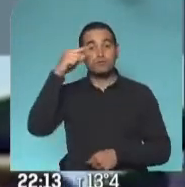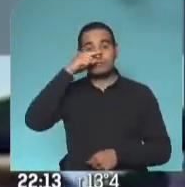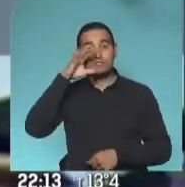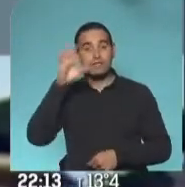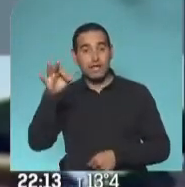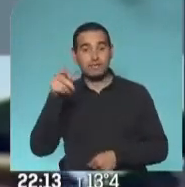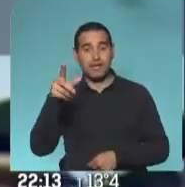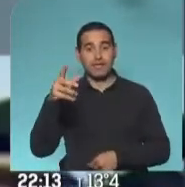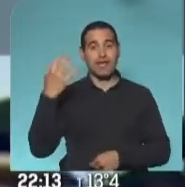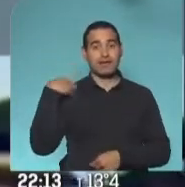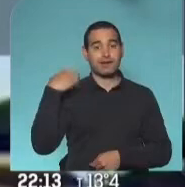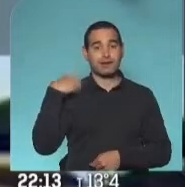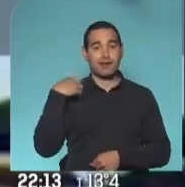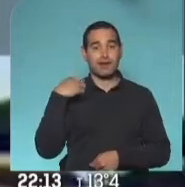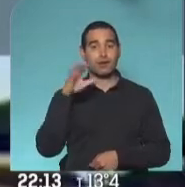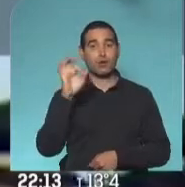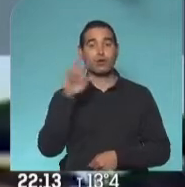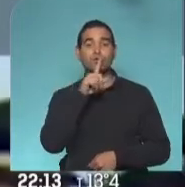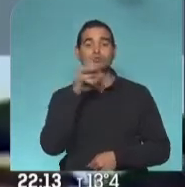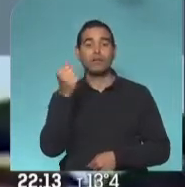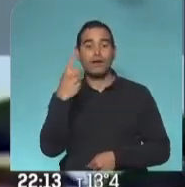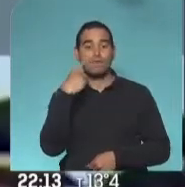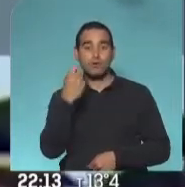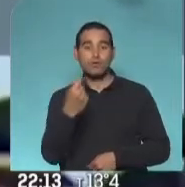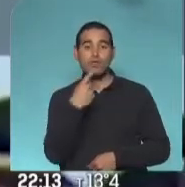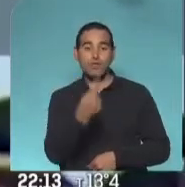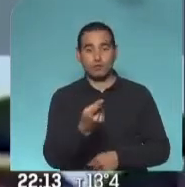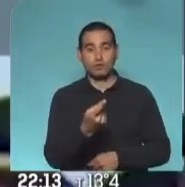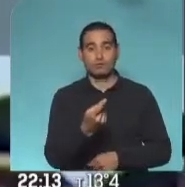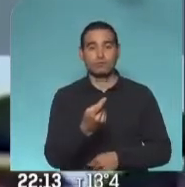1970, General de Exército Rodrigo Otávio.